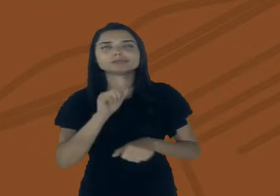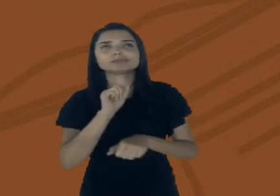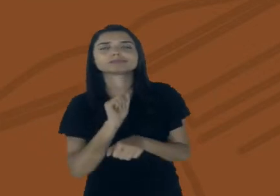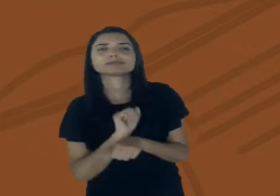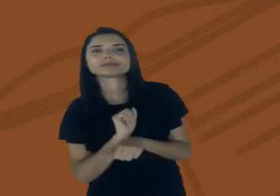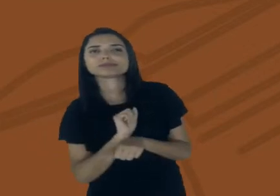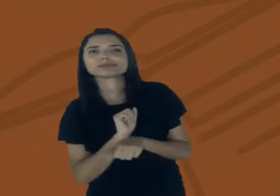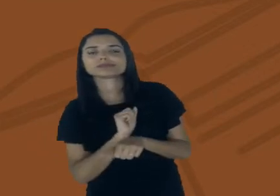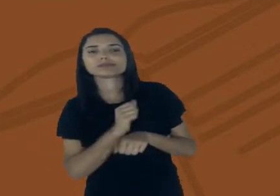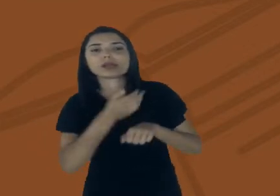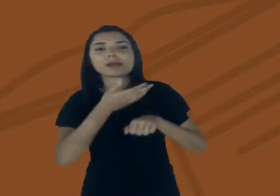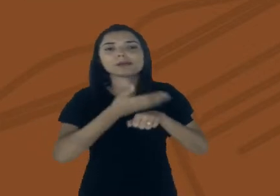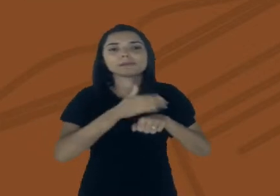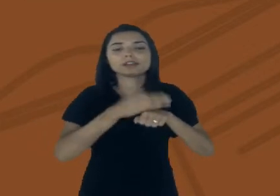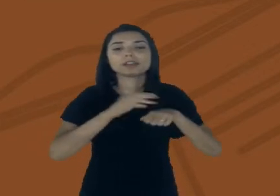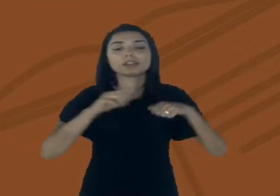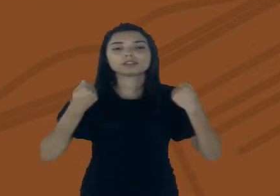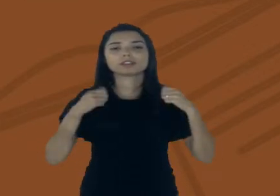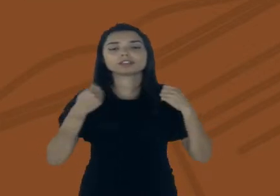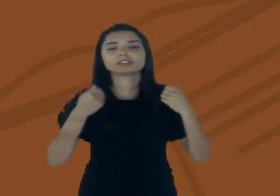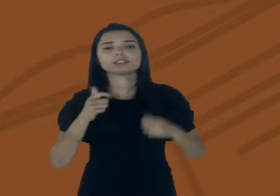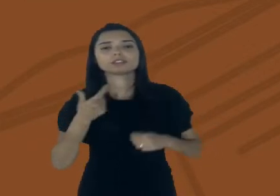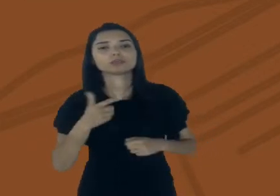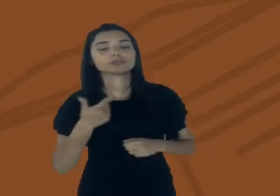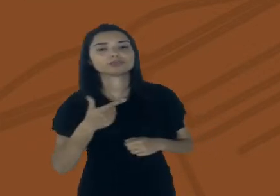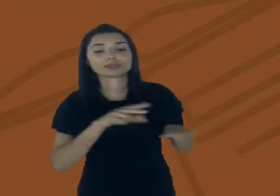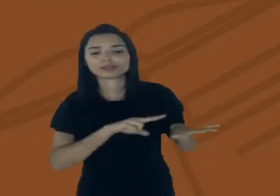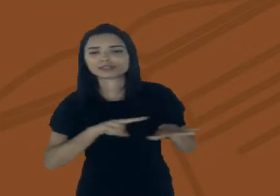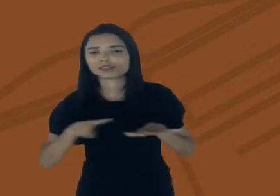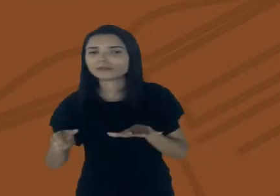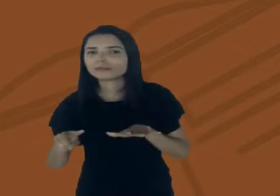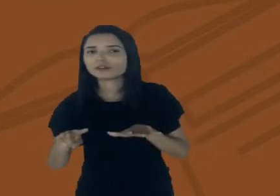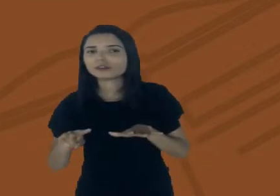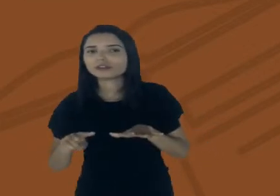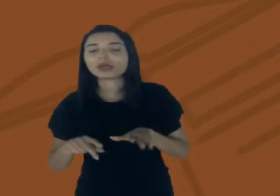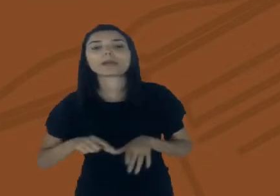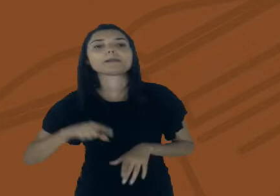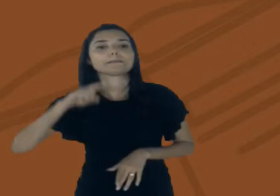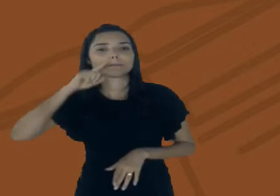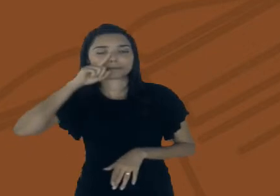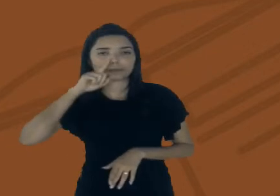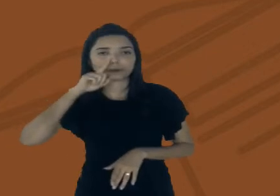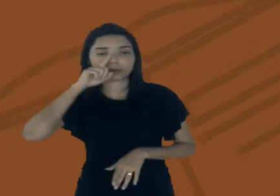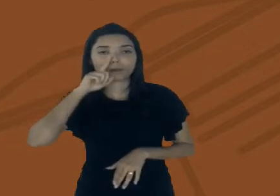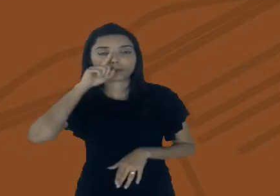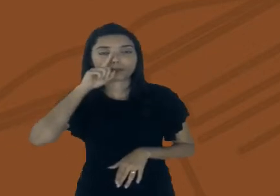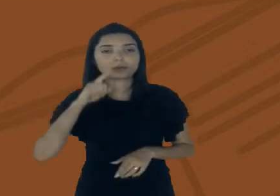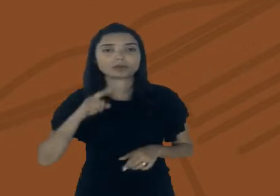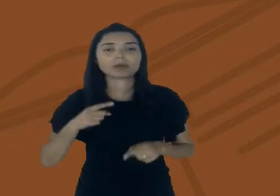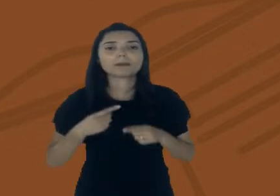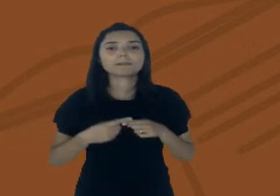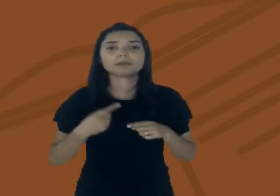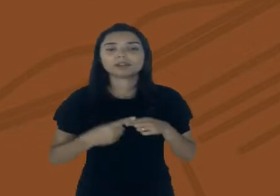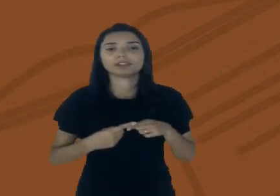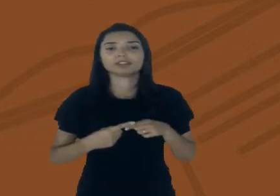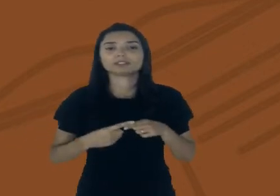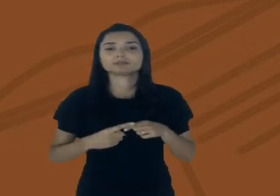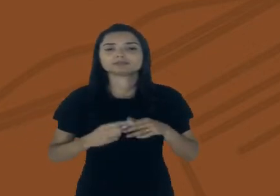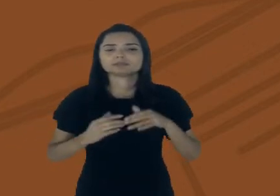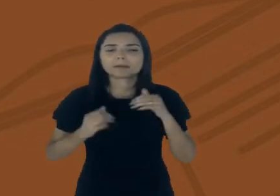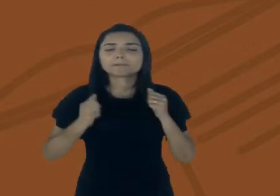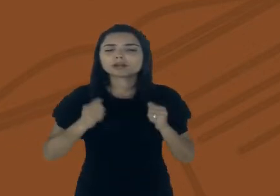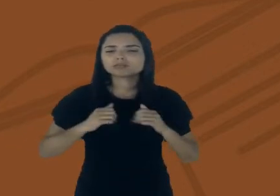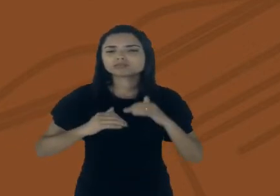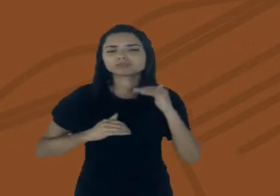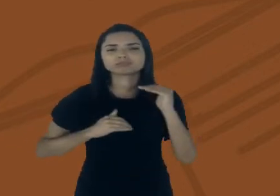nenhum tipo de exercício realizado durante a semana, e isso é um risco muito grande, Porque a gente, além de estar